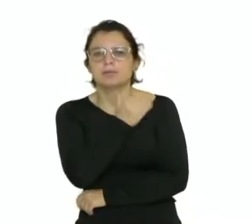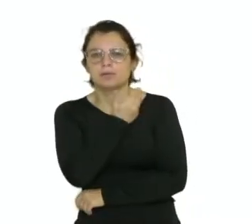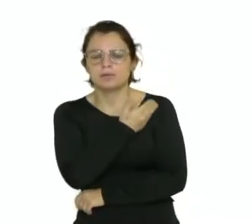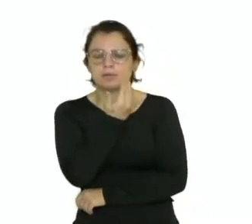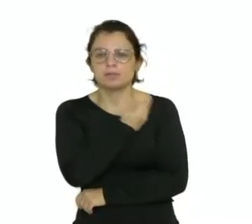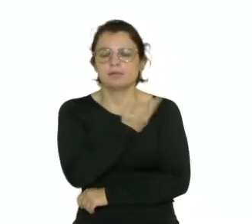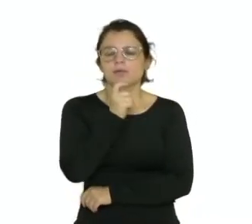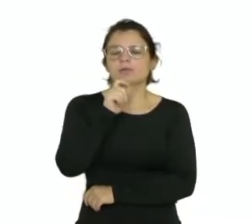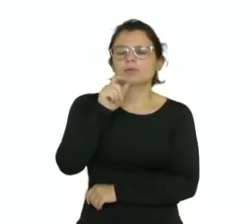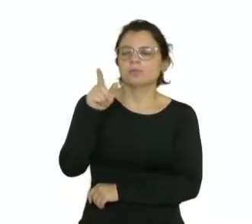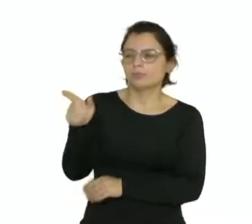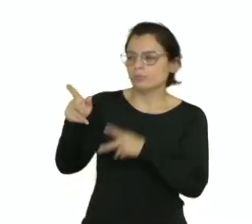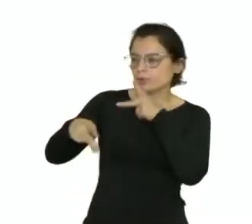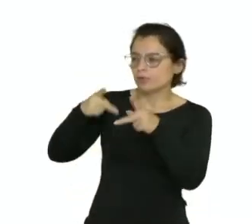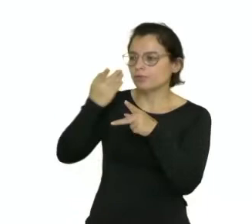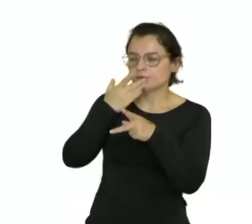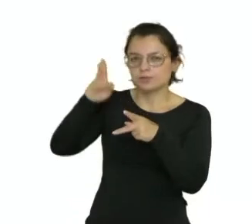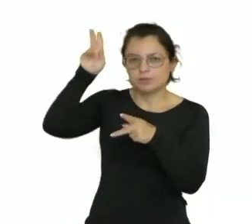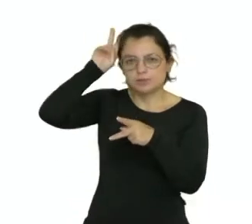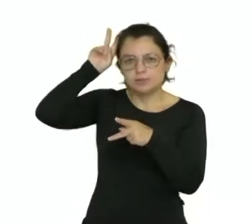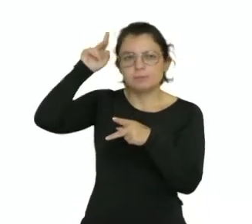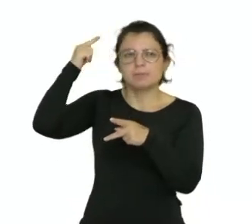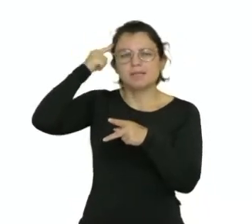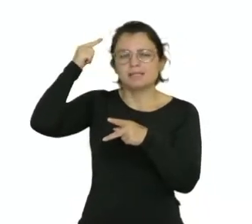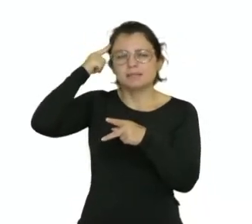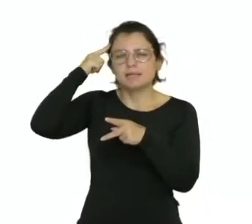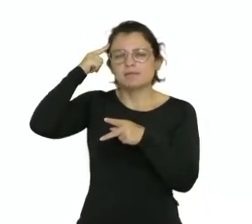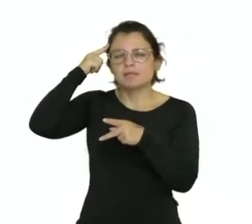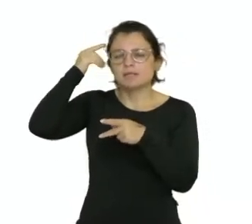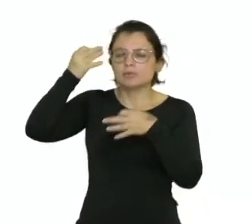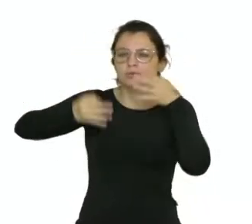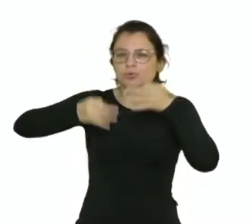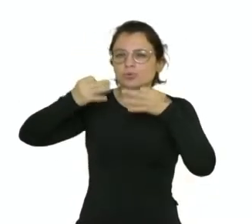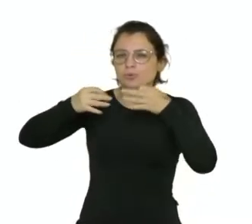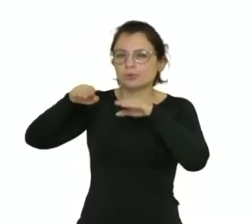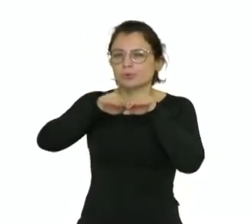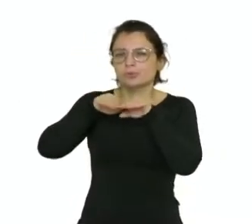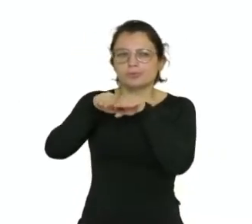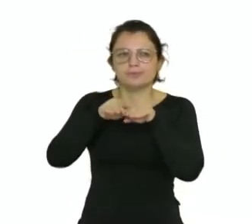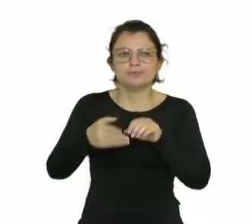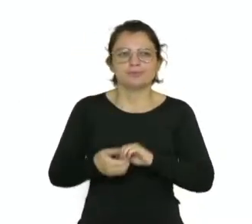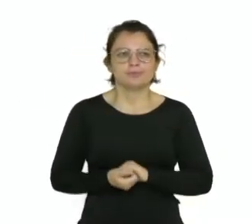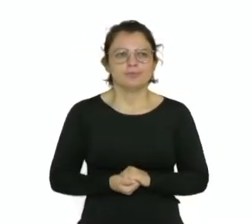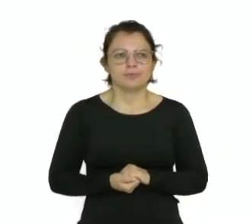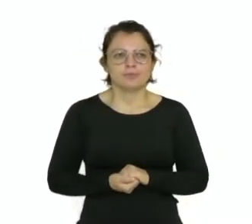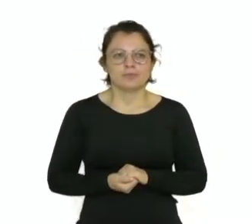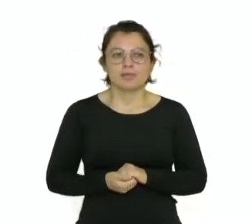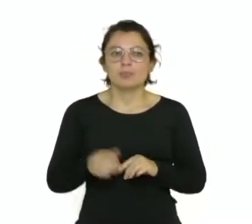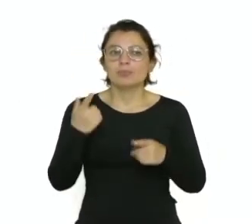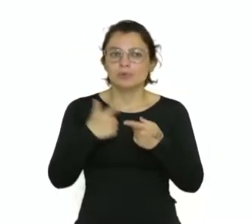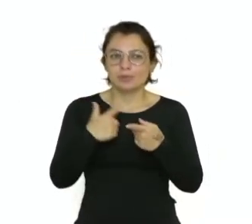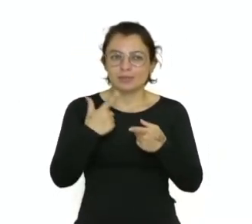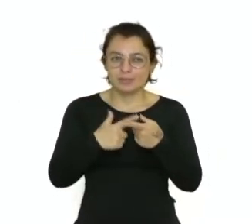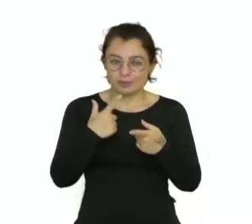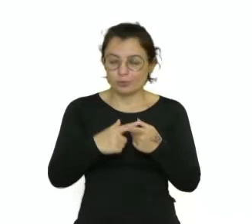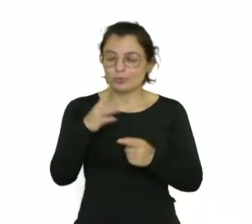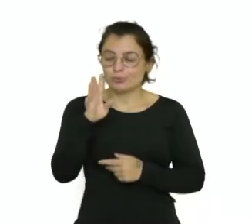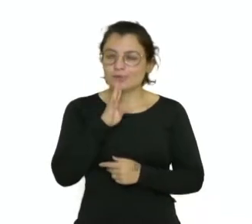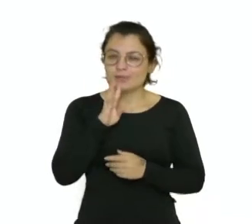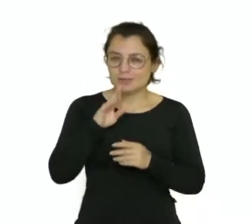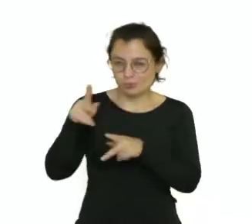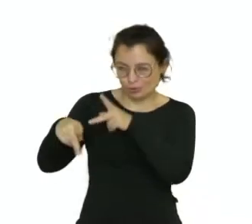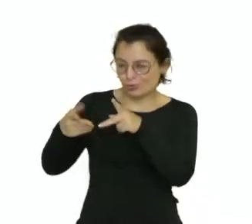os indígenas, levando as pessoas a reproduzir juízo de senso comum? Porque o